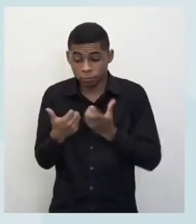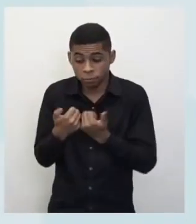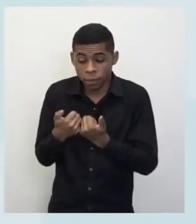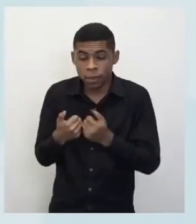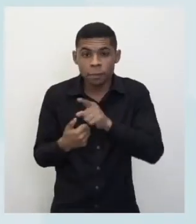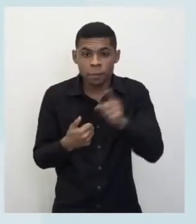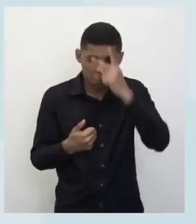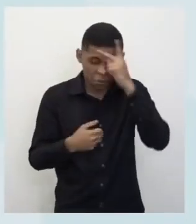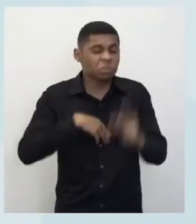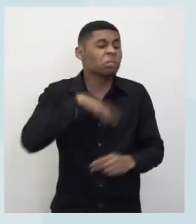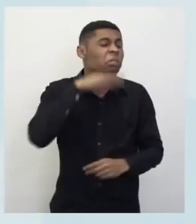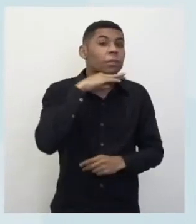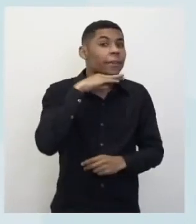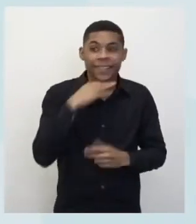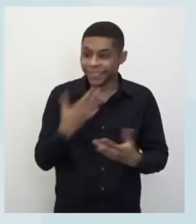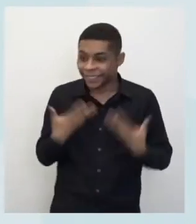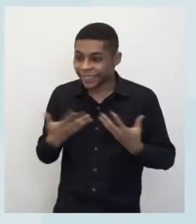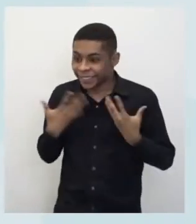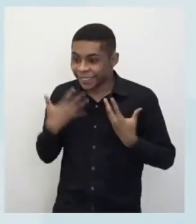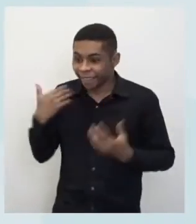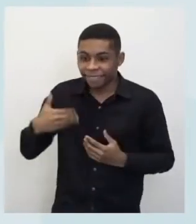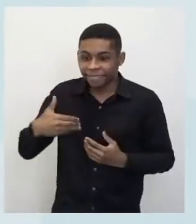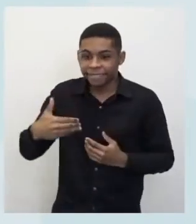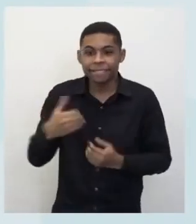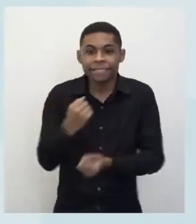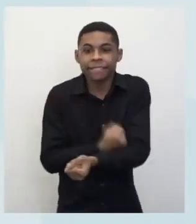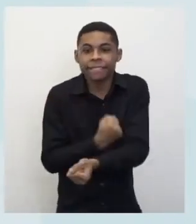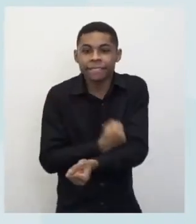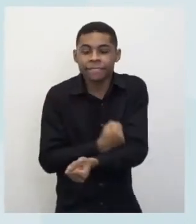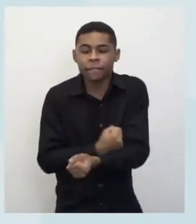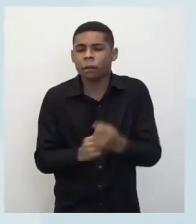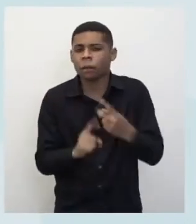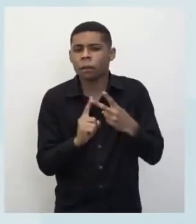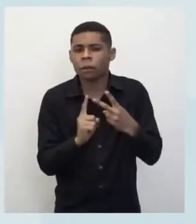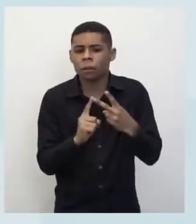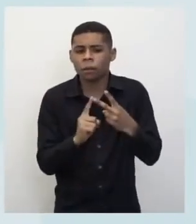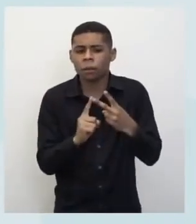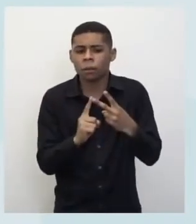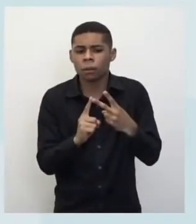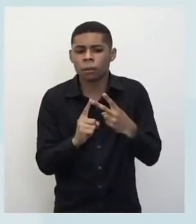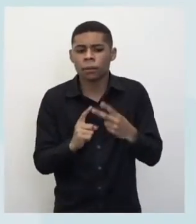para que as pessoas não se cansem dele. E a segunda,